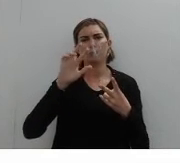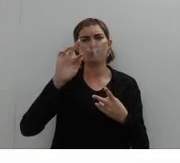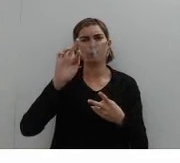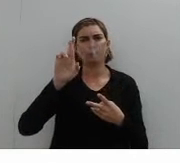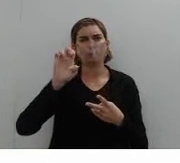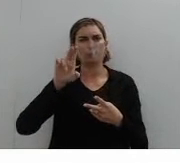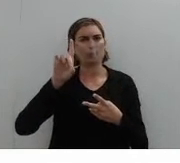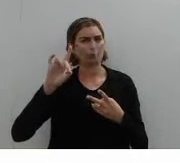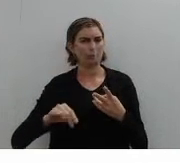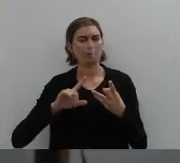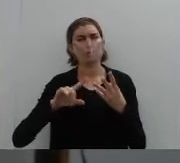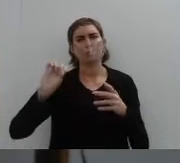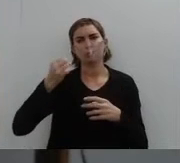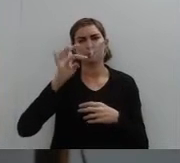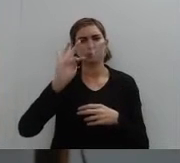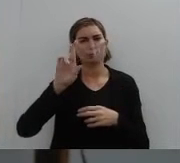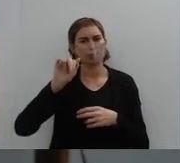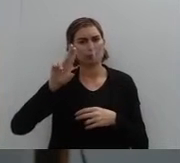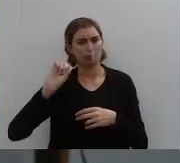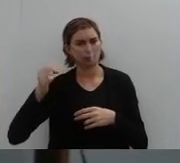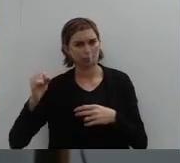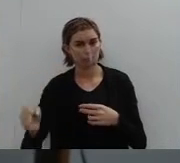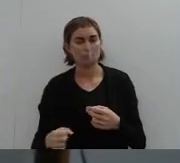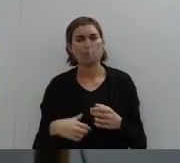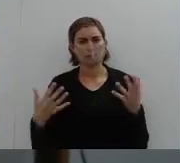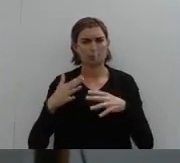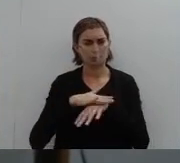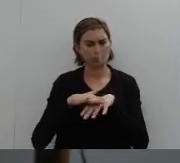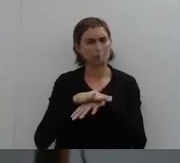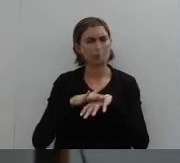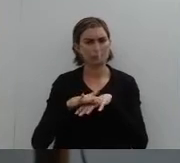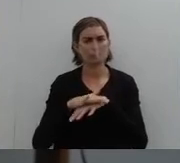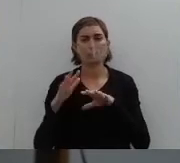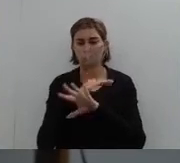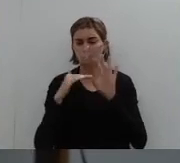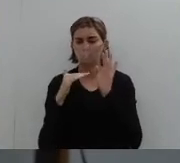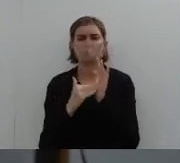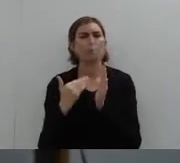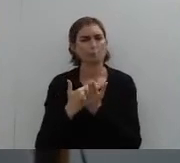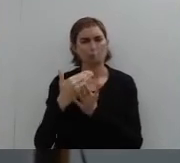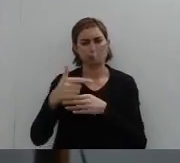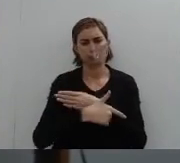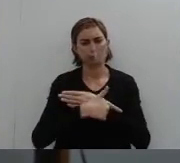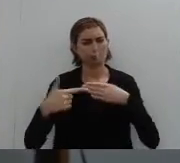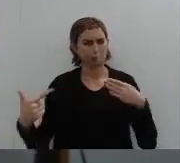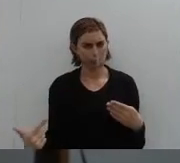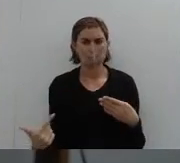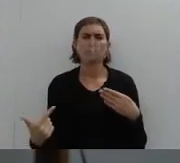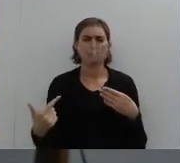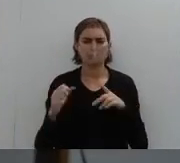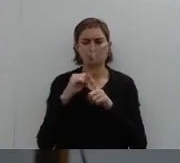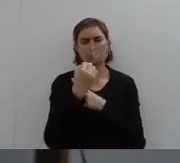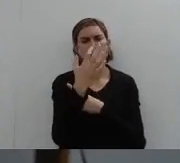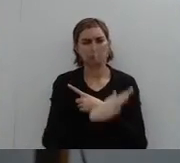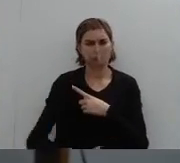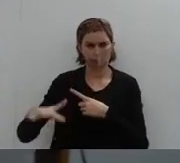Vamos comentar agora esses princípios? Vê bem, todo princípio moral que uma determinada